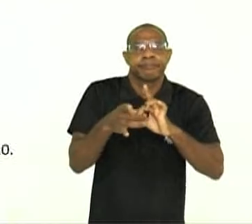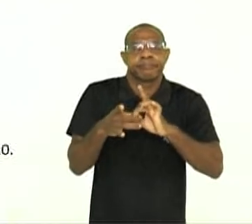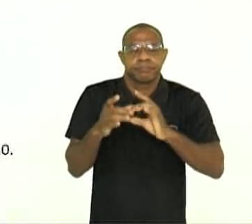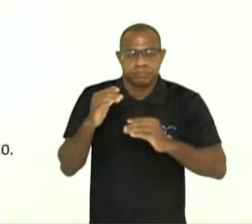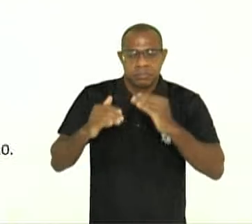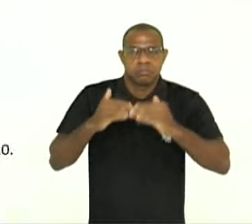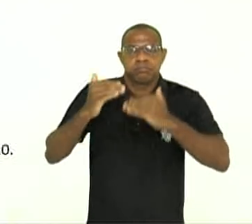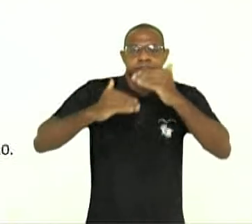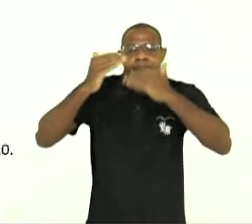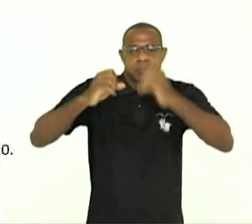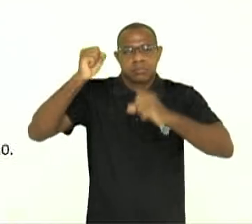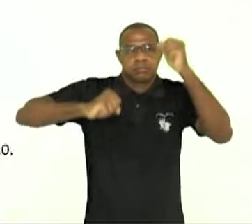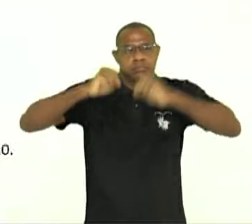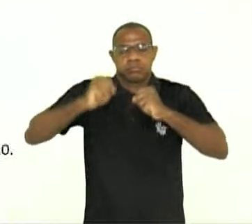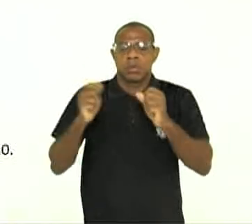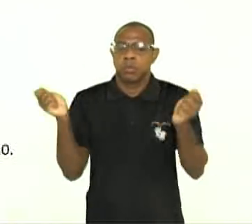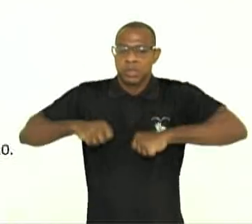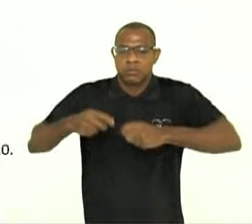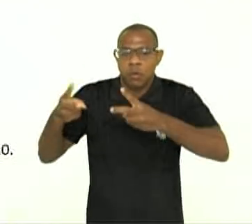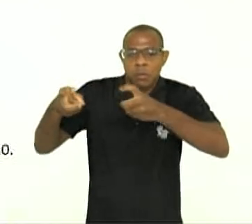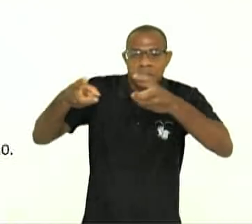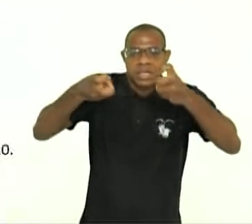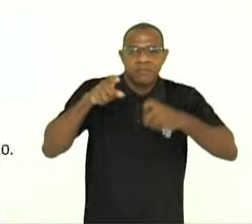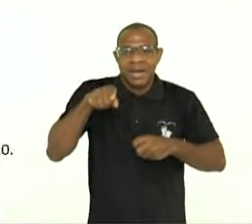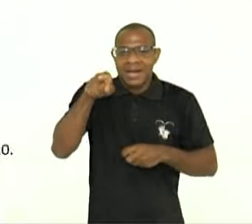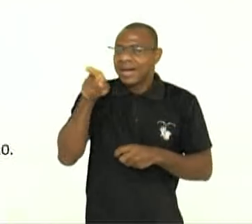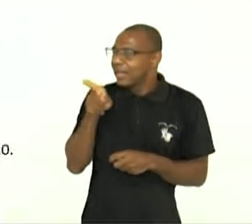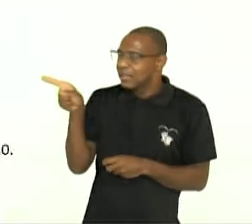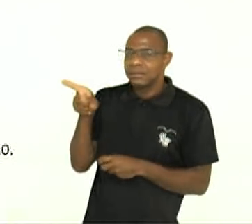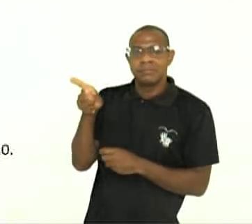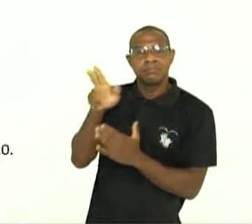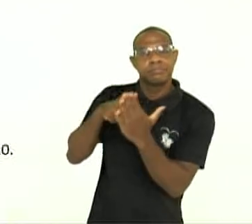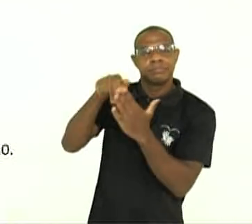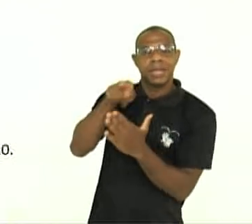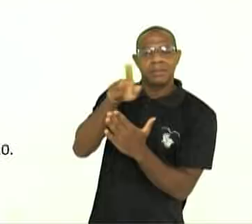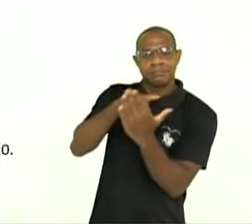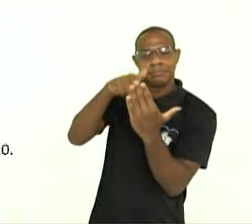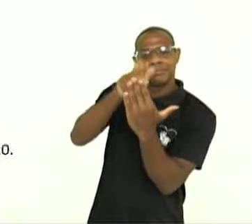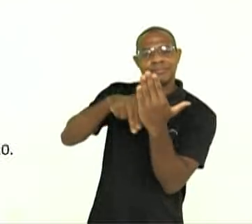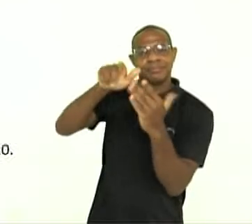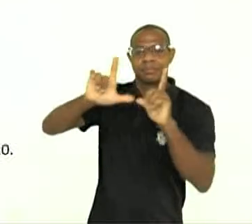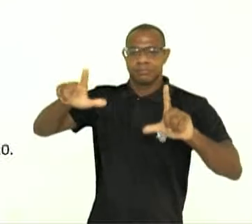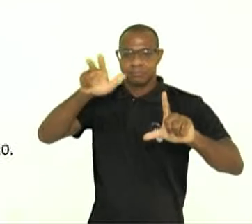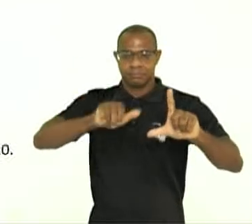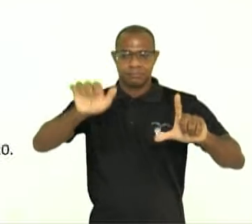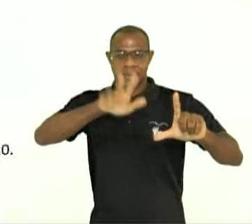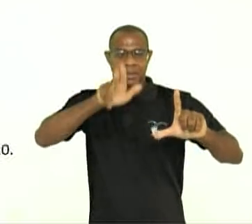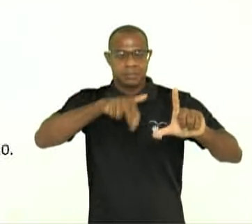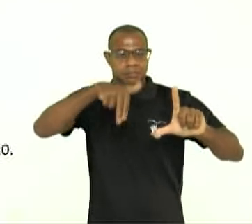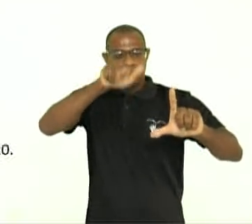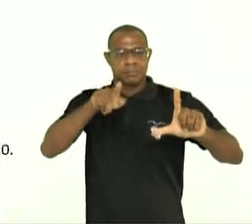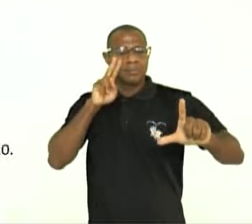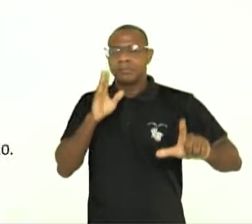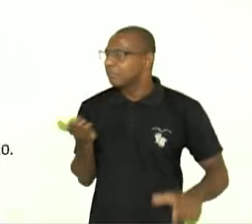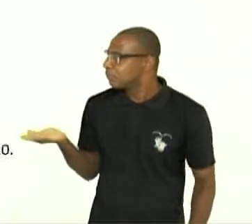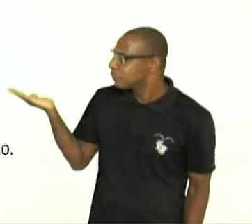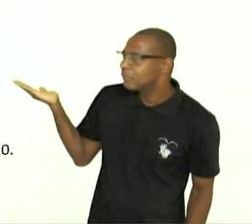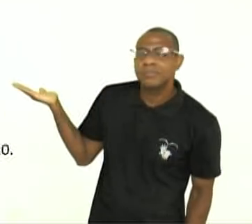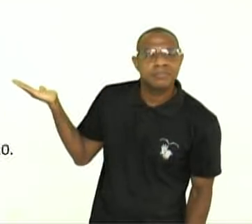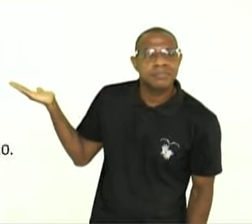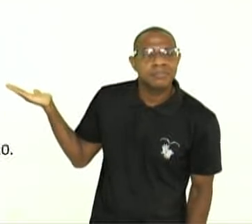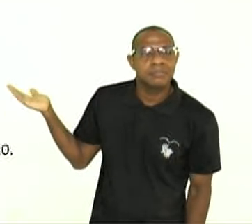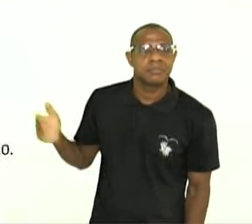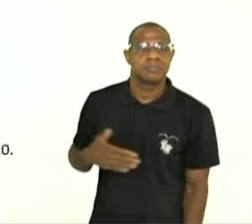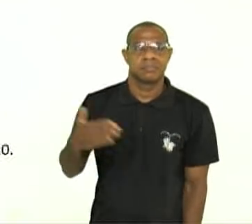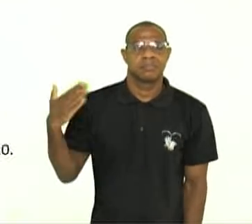Industrial possíveis de se observar nessa pintura. Consegue encontrar esses elementos? Acompanhe comigo. Do seu